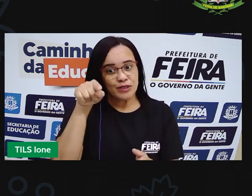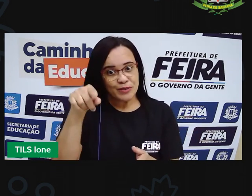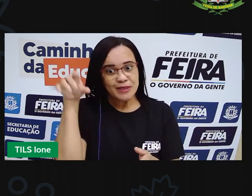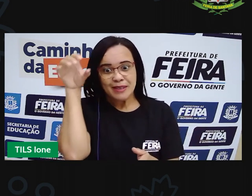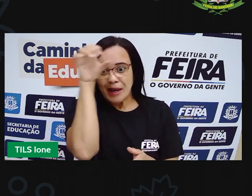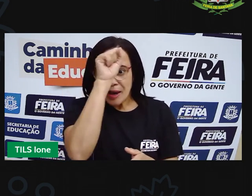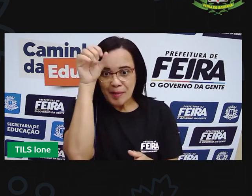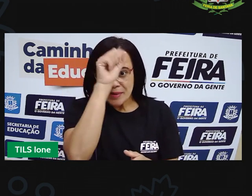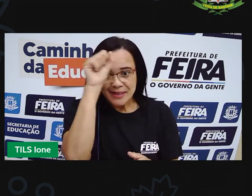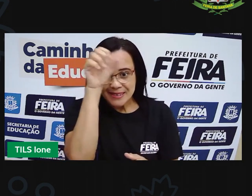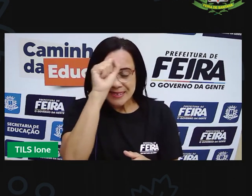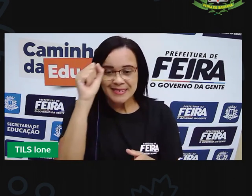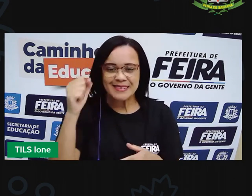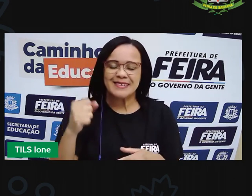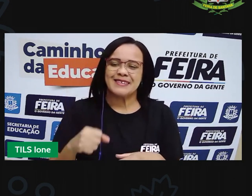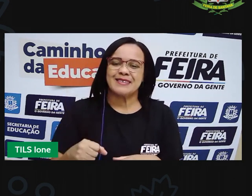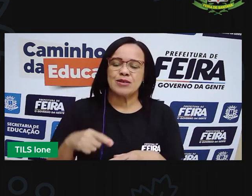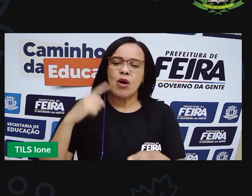não